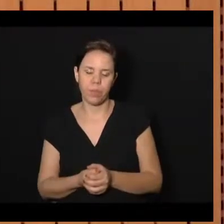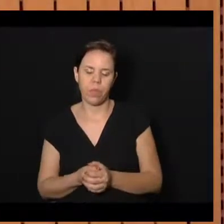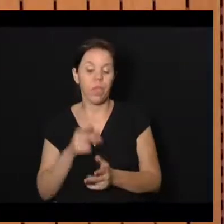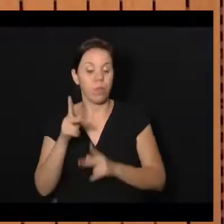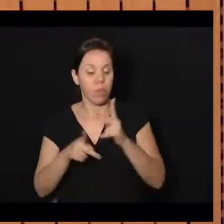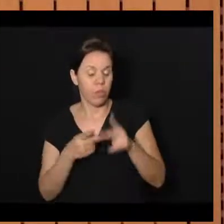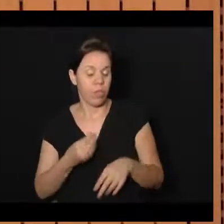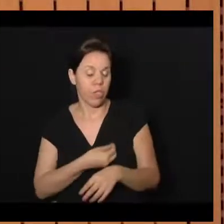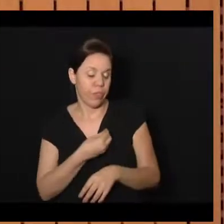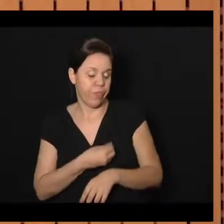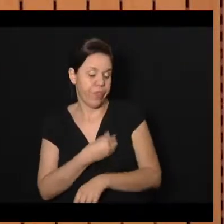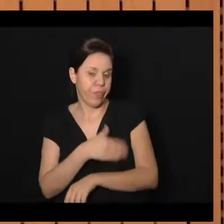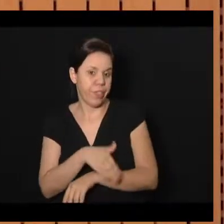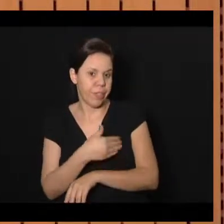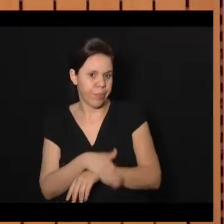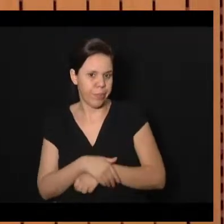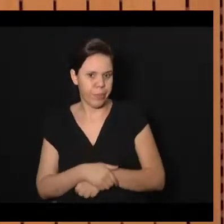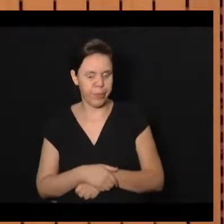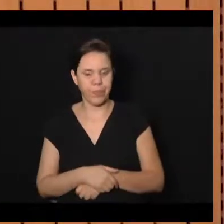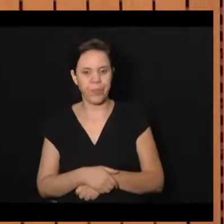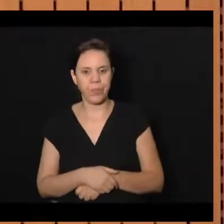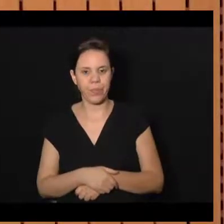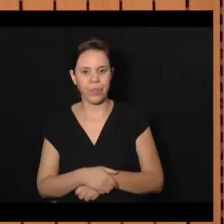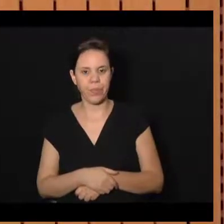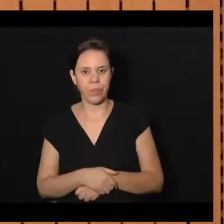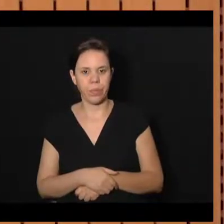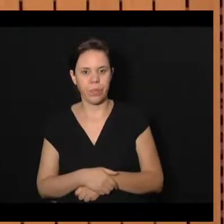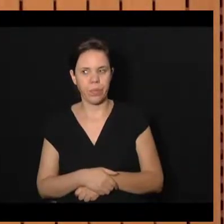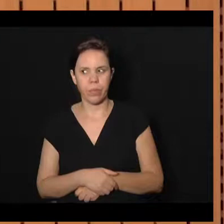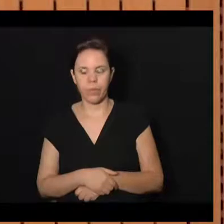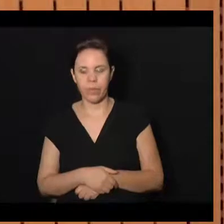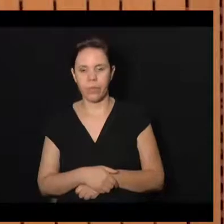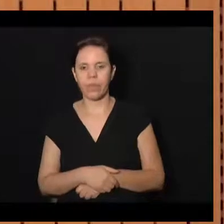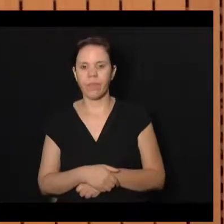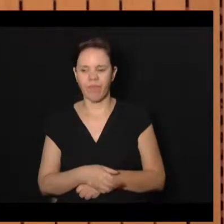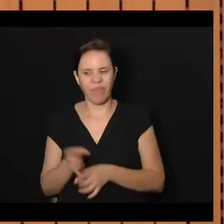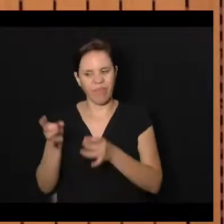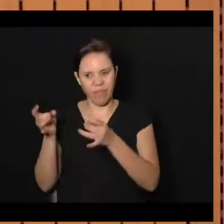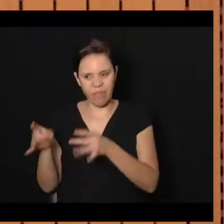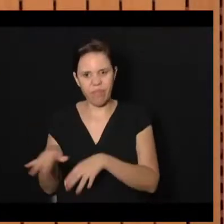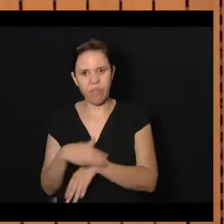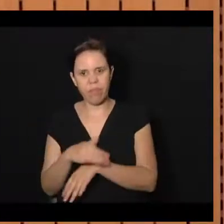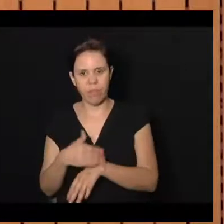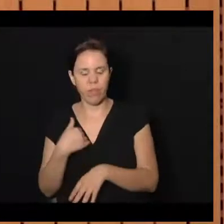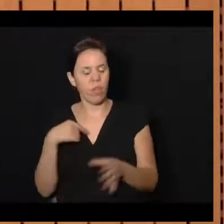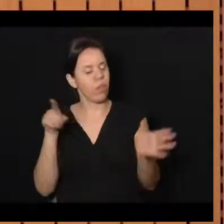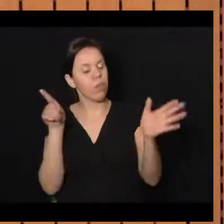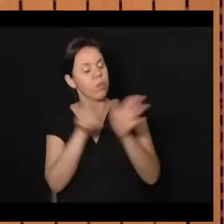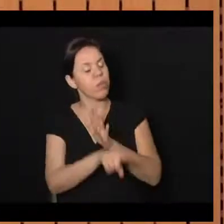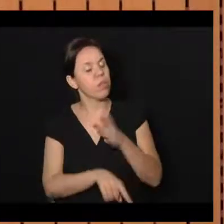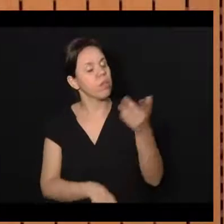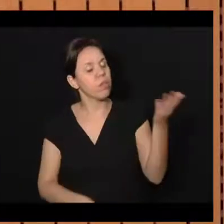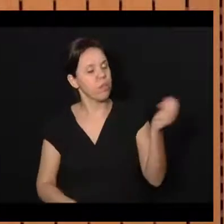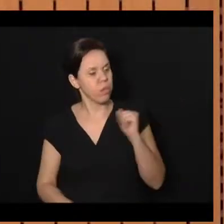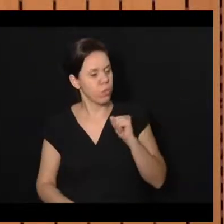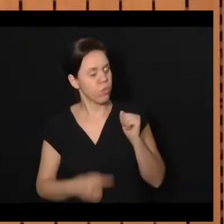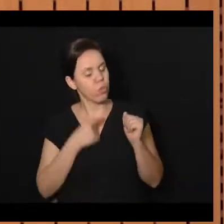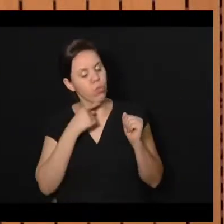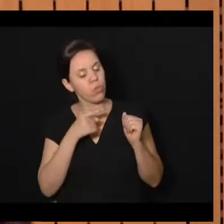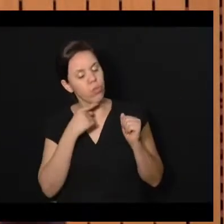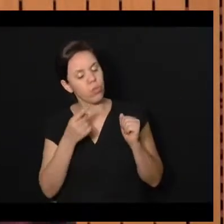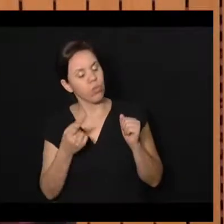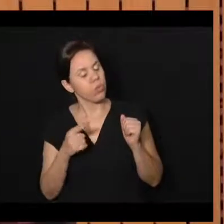conforme landim disse à saída da rua mais difícil mas excelente pergunto é uma dúvida que nós